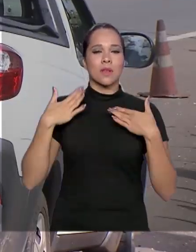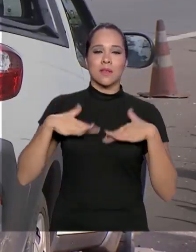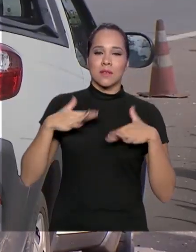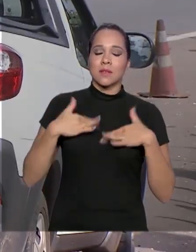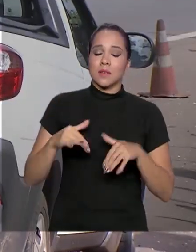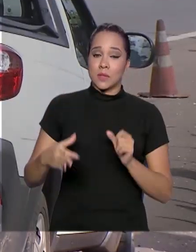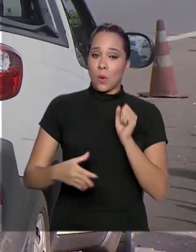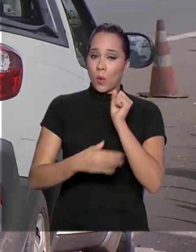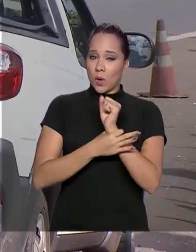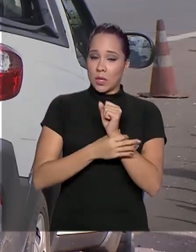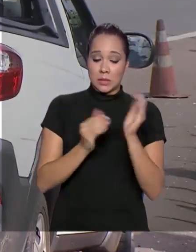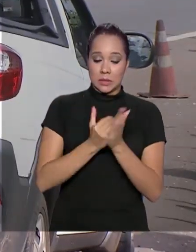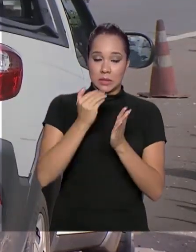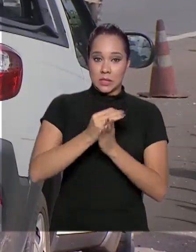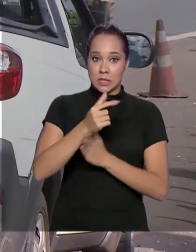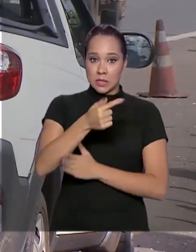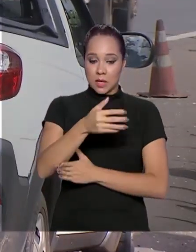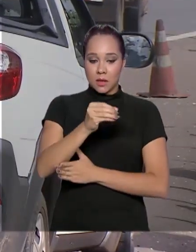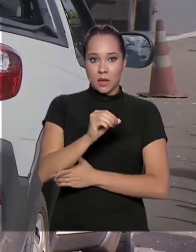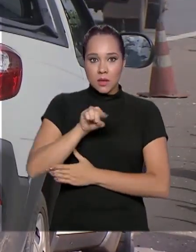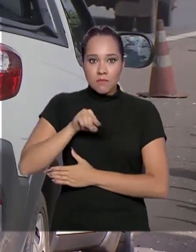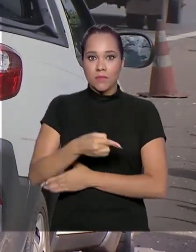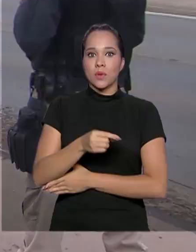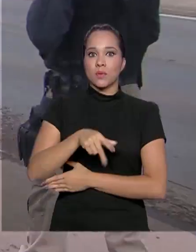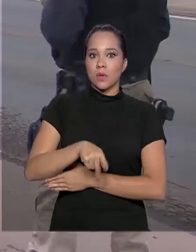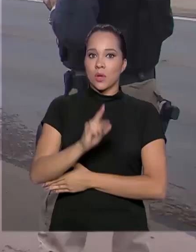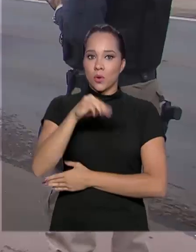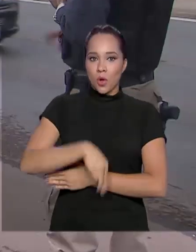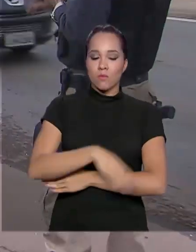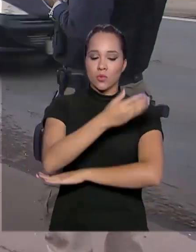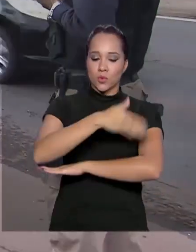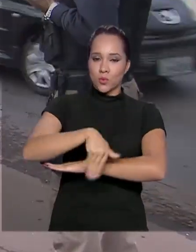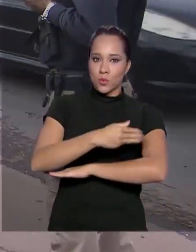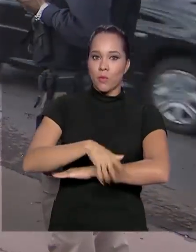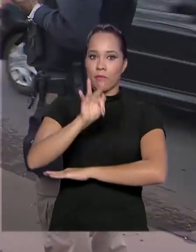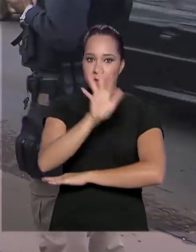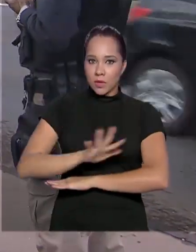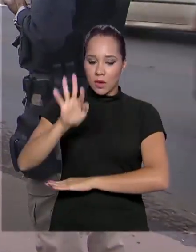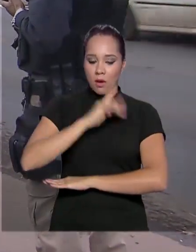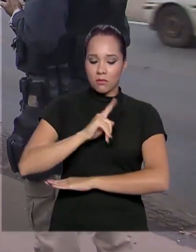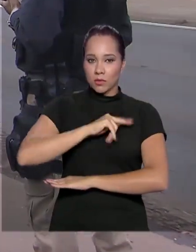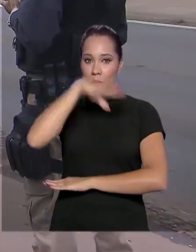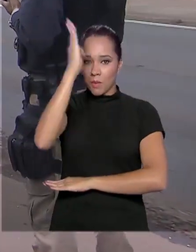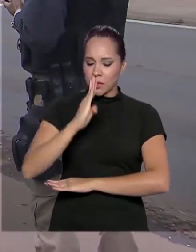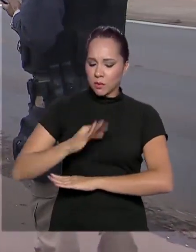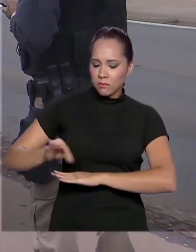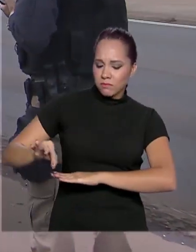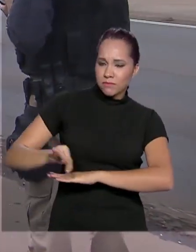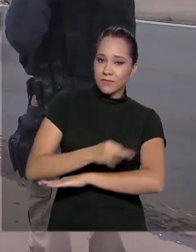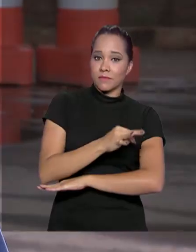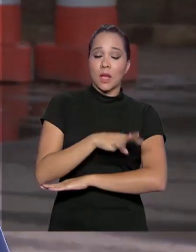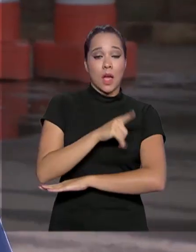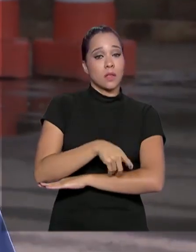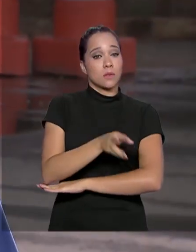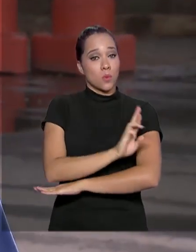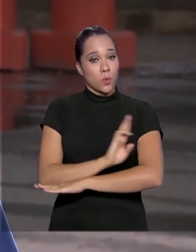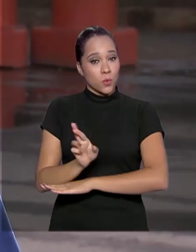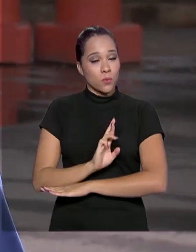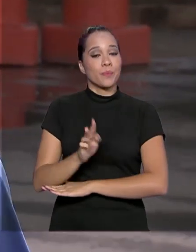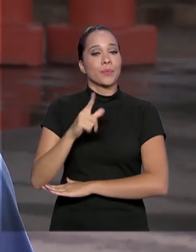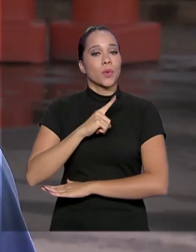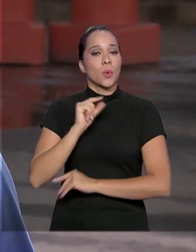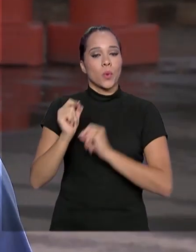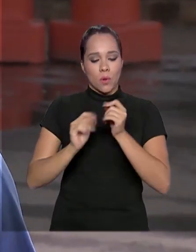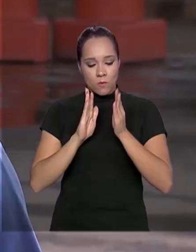nos mais de 70 mil quilômetros de estradas federais que cortam o país. Nas rodovias, as ações são